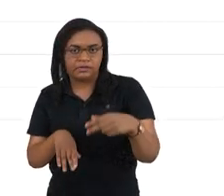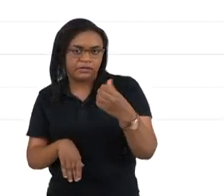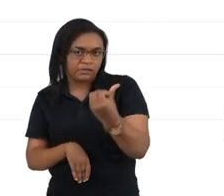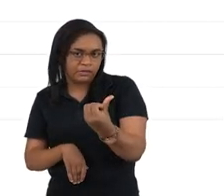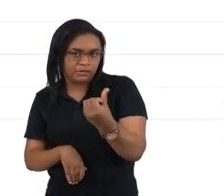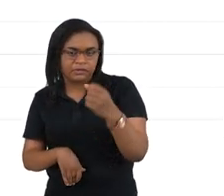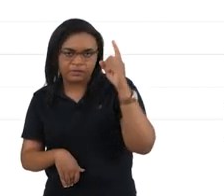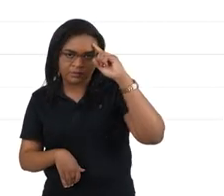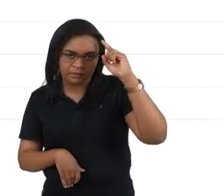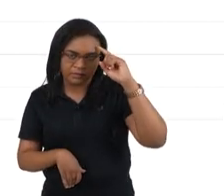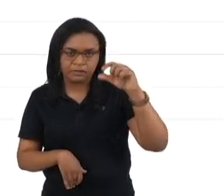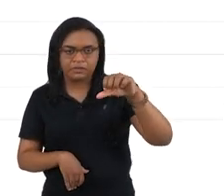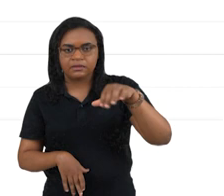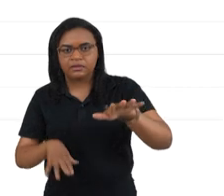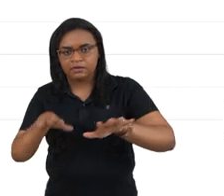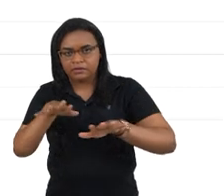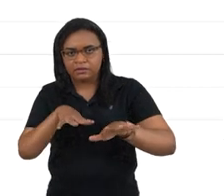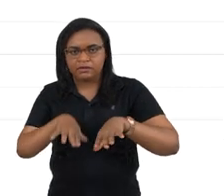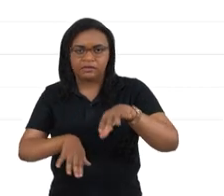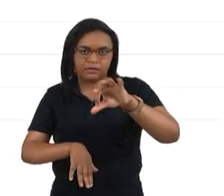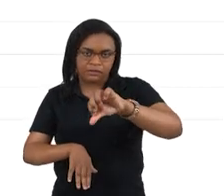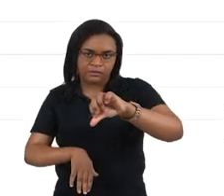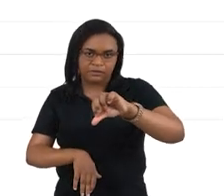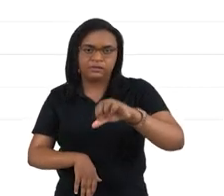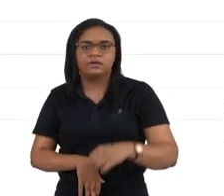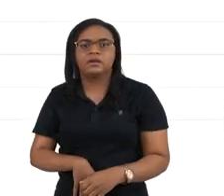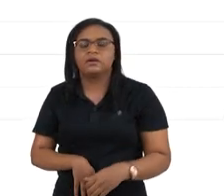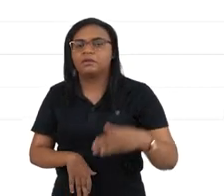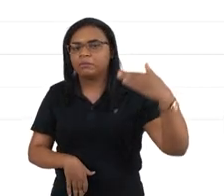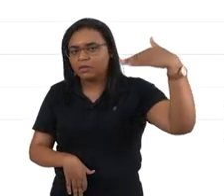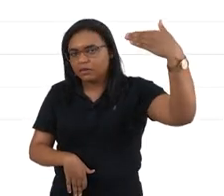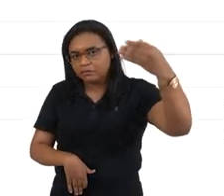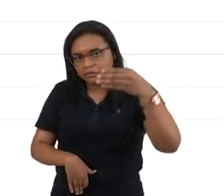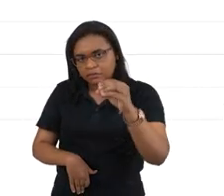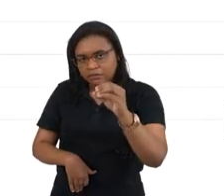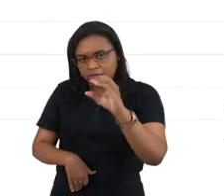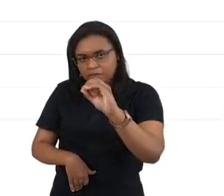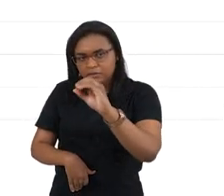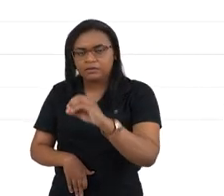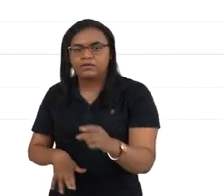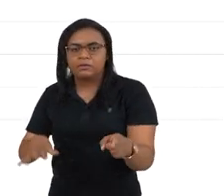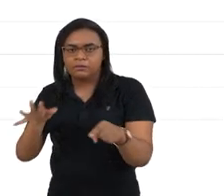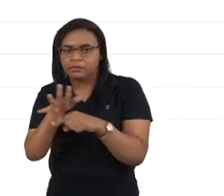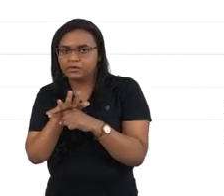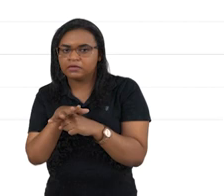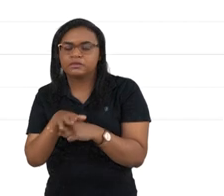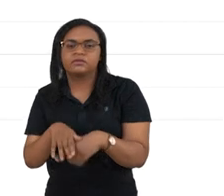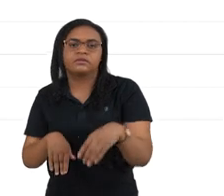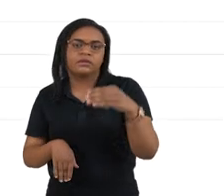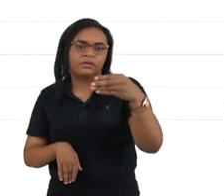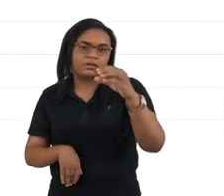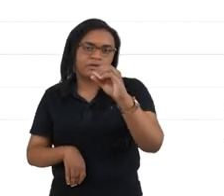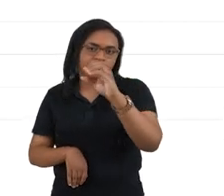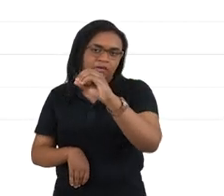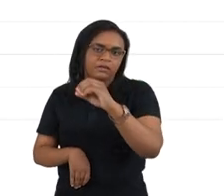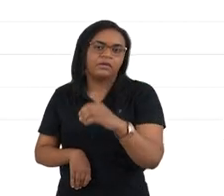operário, trabalhando 9 dias, ele vai produzir mais do que 400 ou menos do que 400? Vai produzir